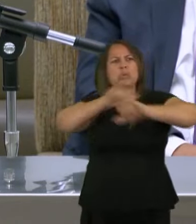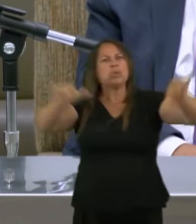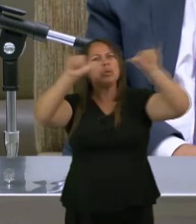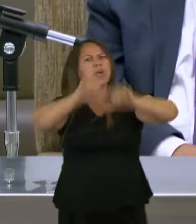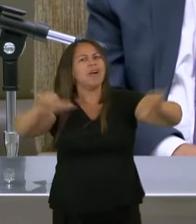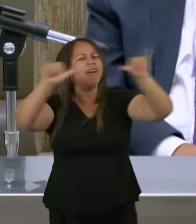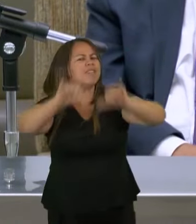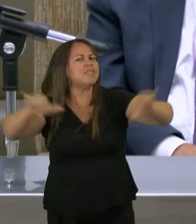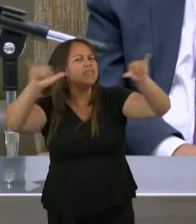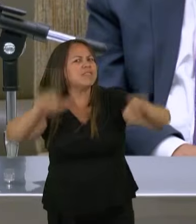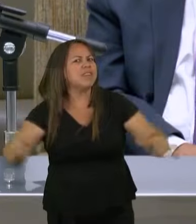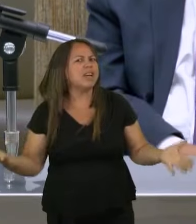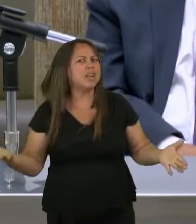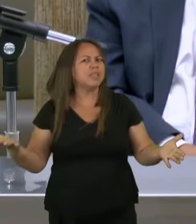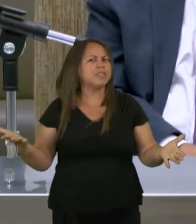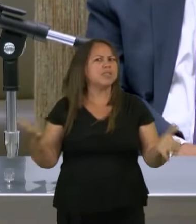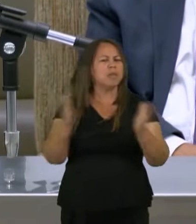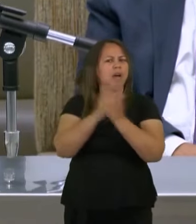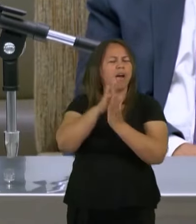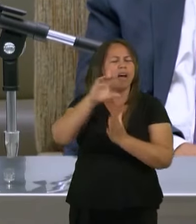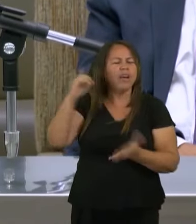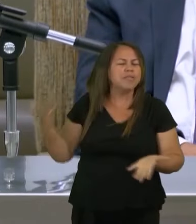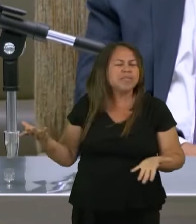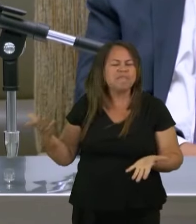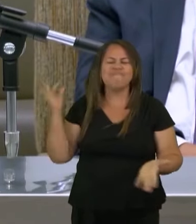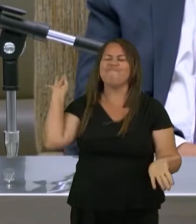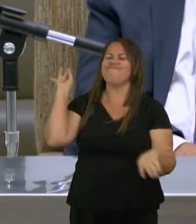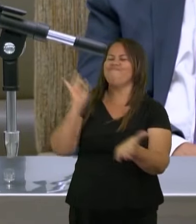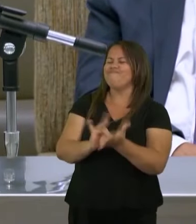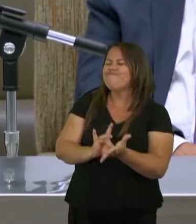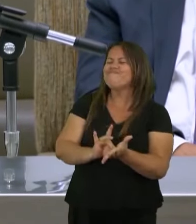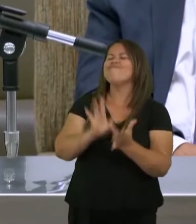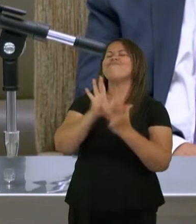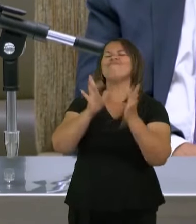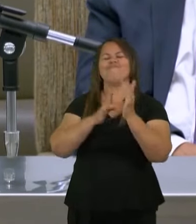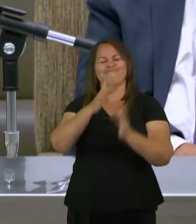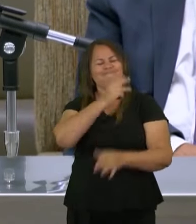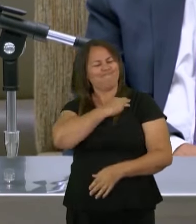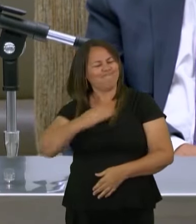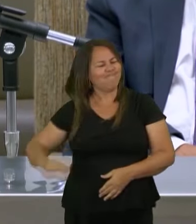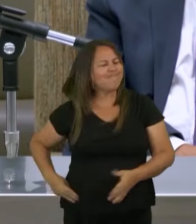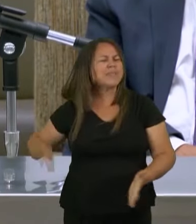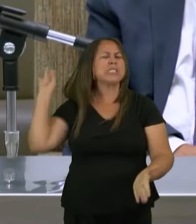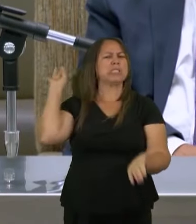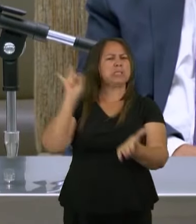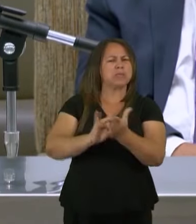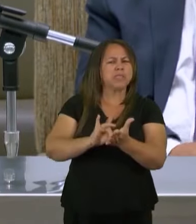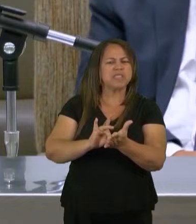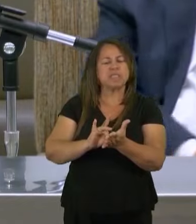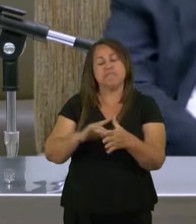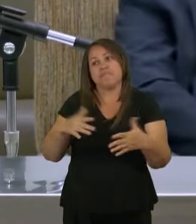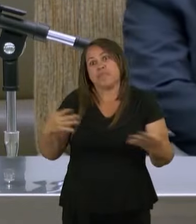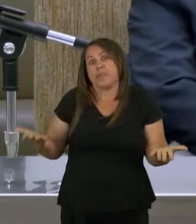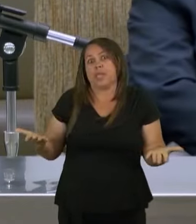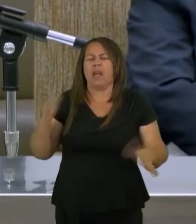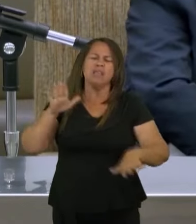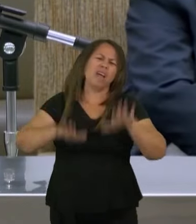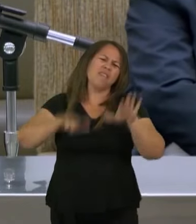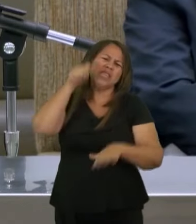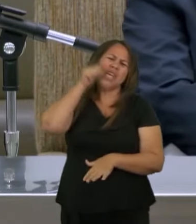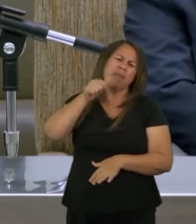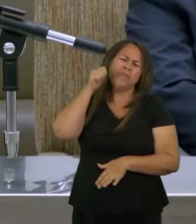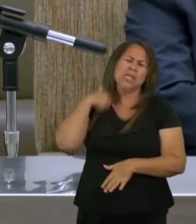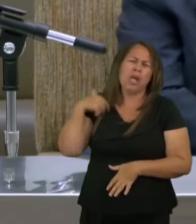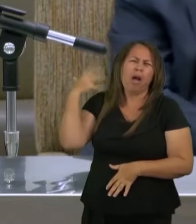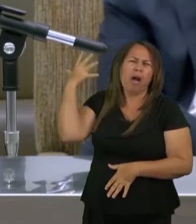evangelho. Não fica dúvidas de que Jesus era o Messias. Talvez aquela mulher ouviu